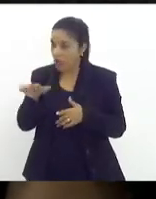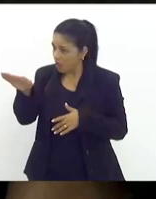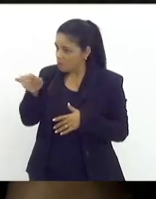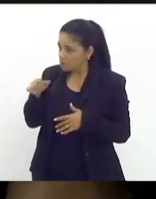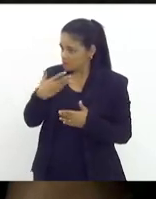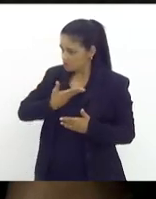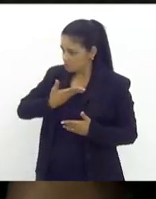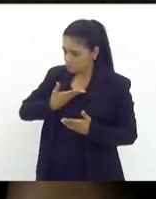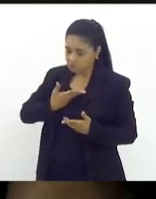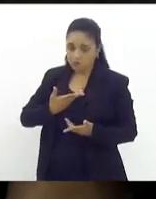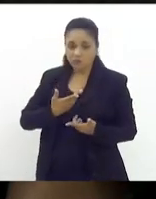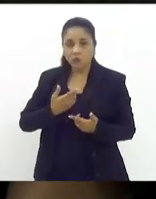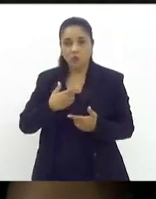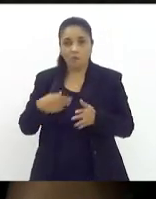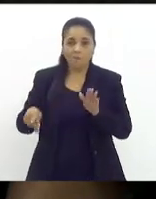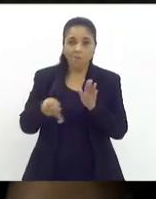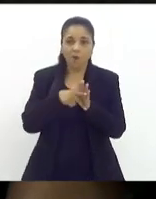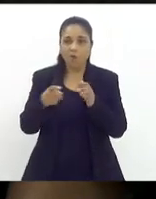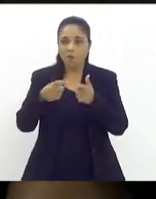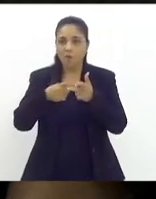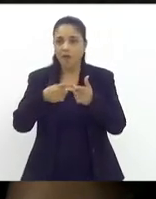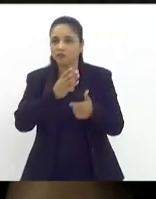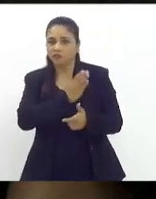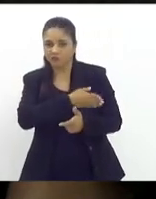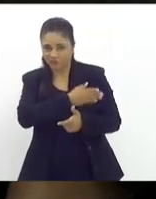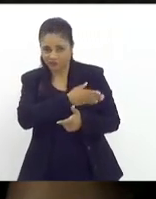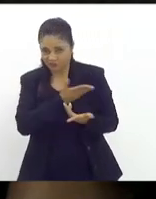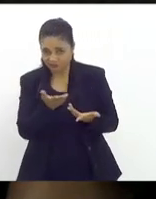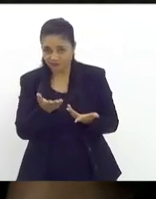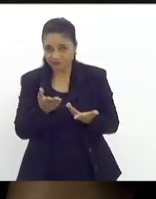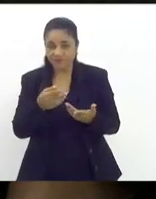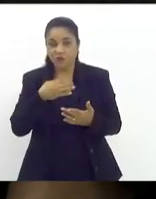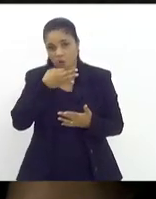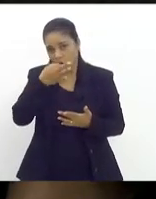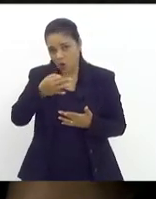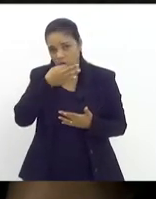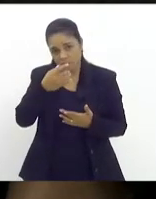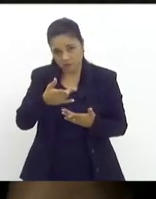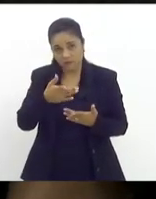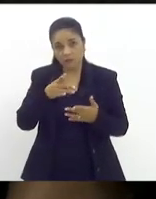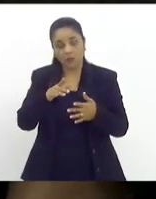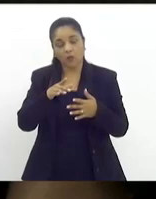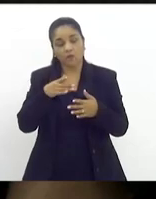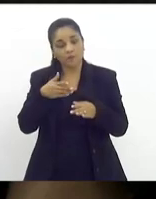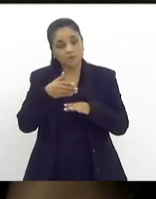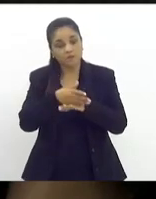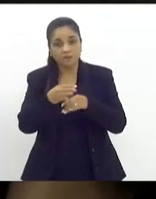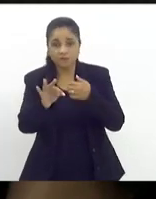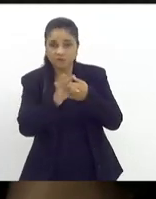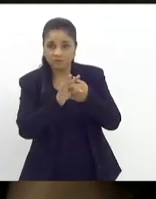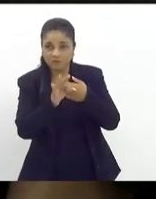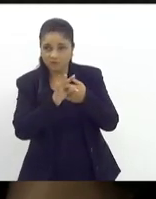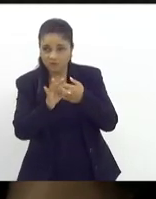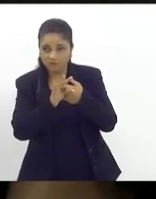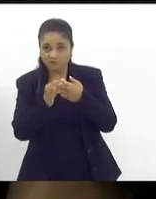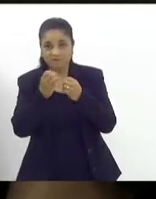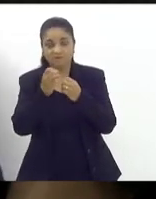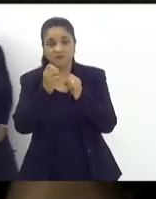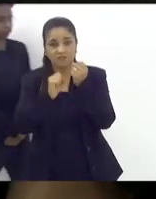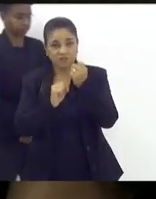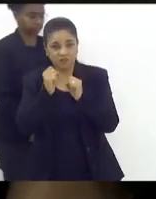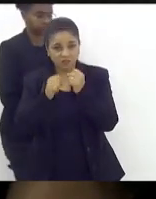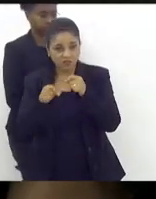para dar um opinamento. Então, eu acho que a entrada dos técnicos industriais